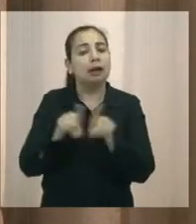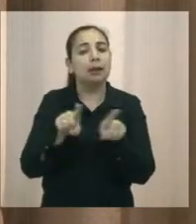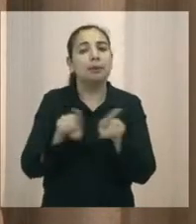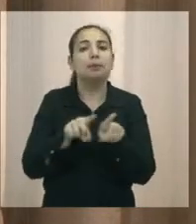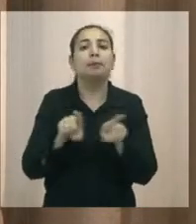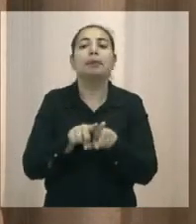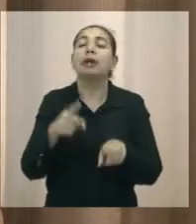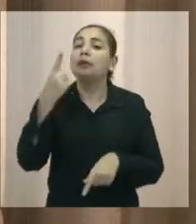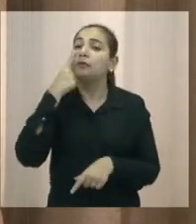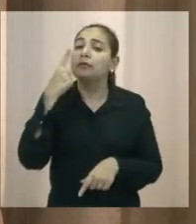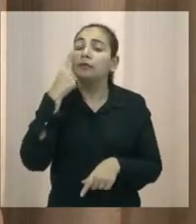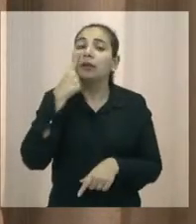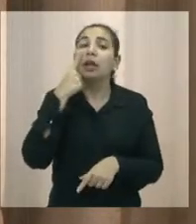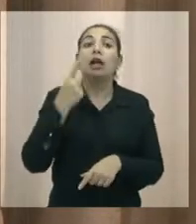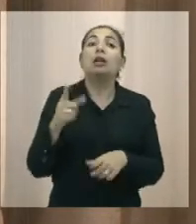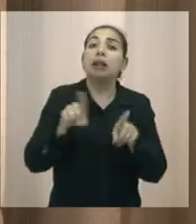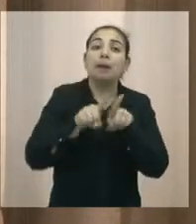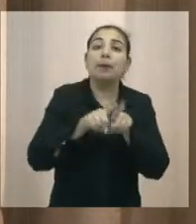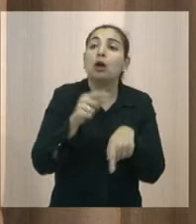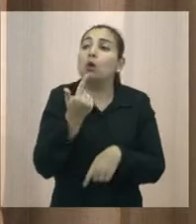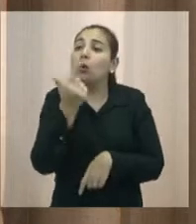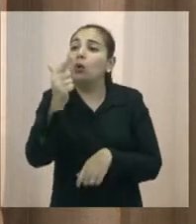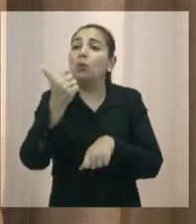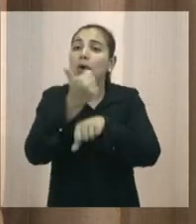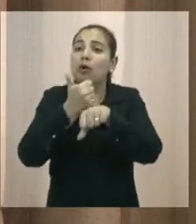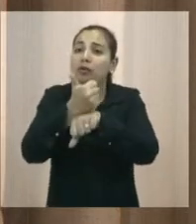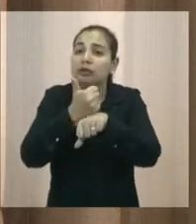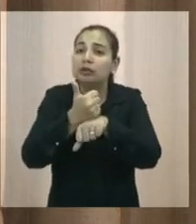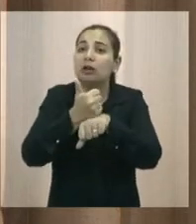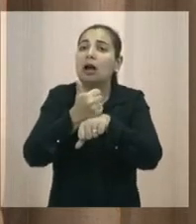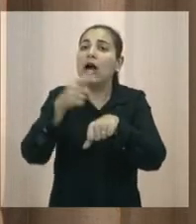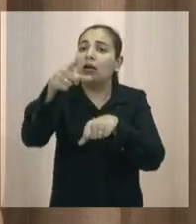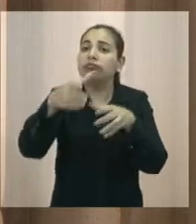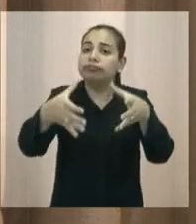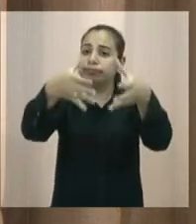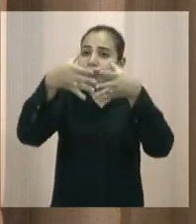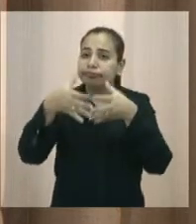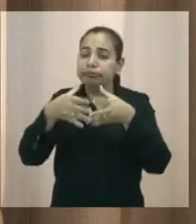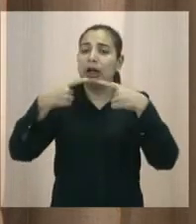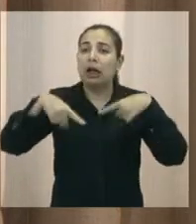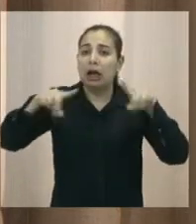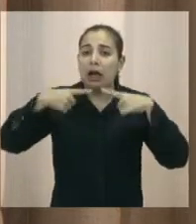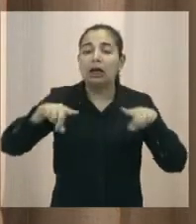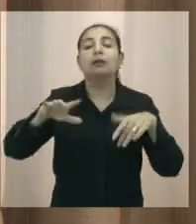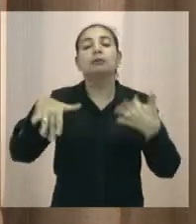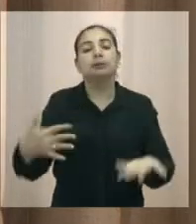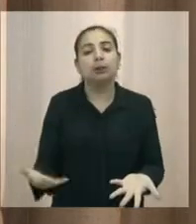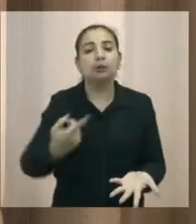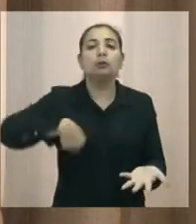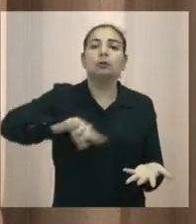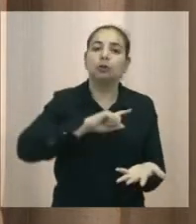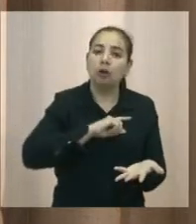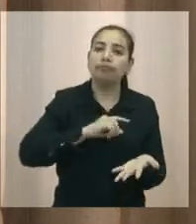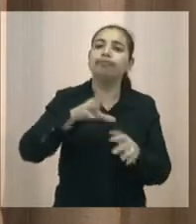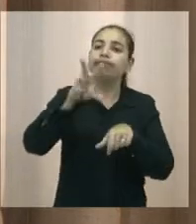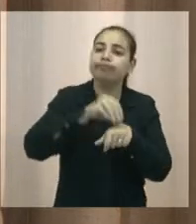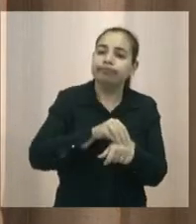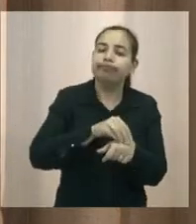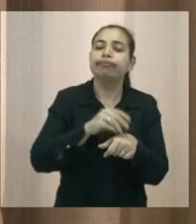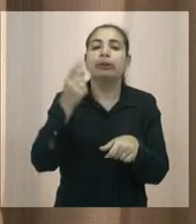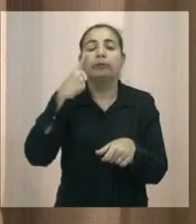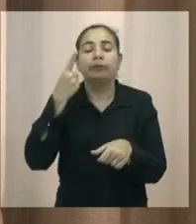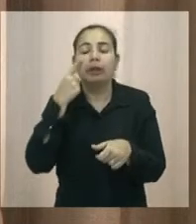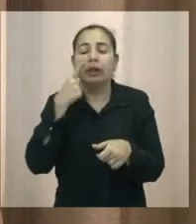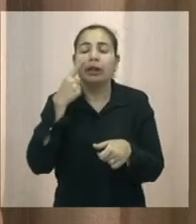fazer valer os seus direitos, que muitas vezes também estão sob ameaça. E também sessões solenes, né,